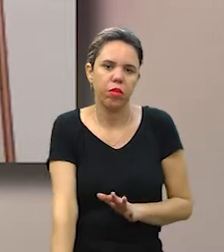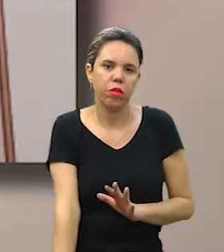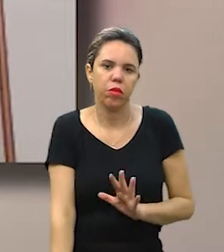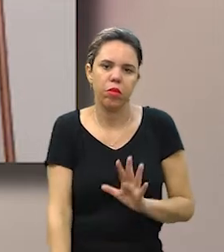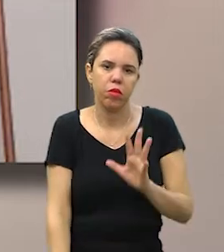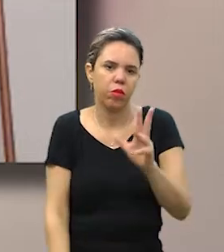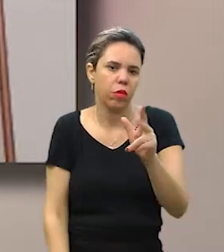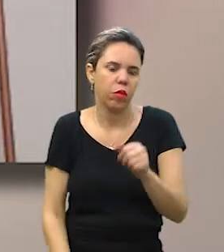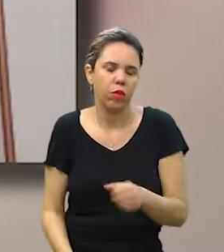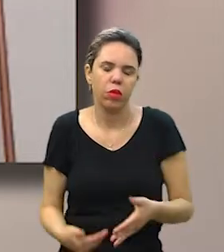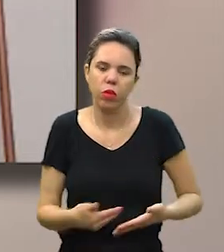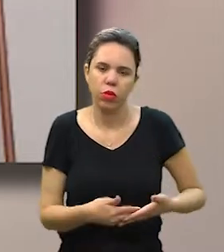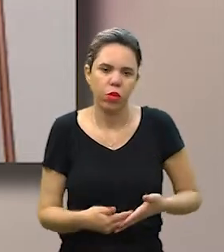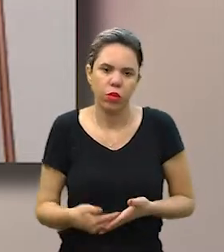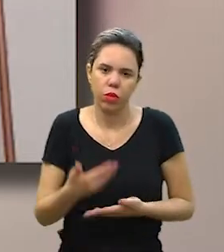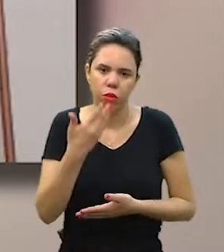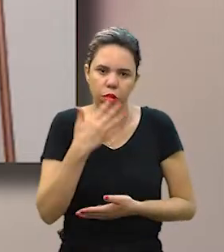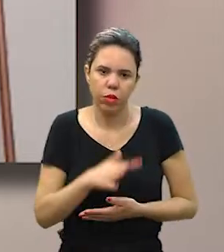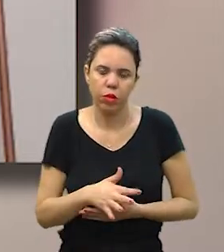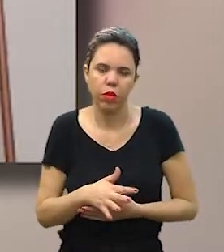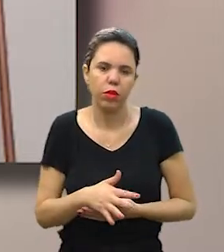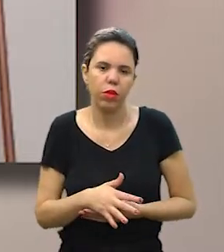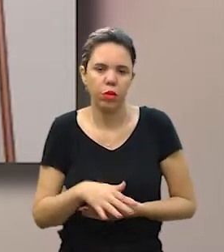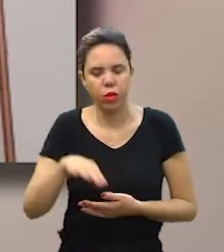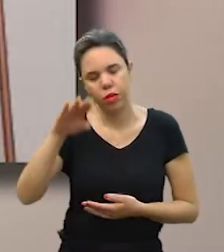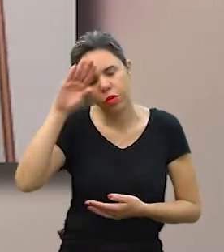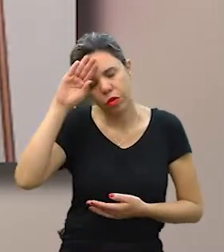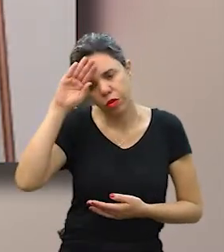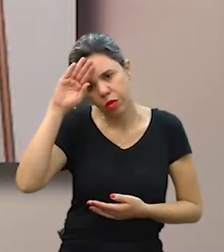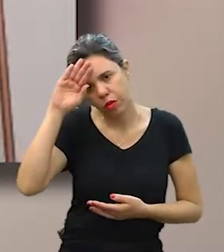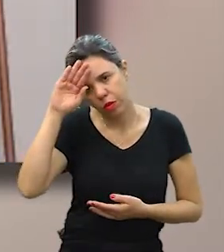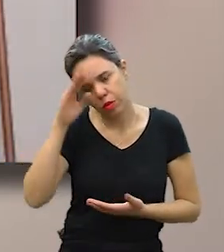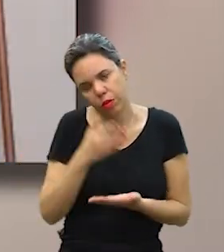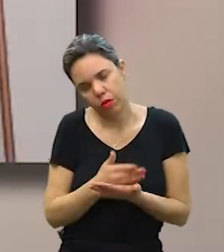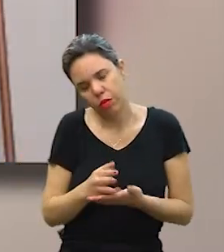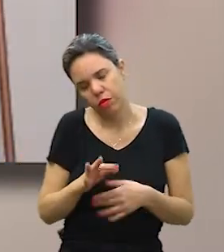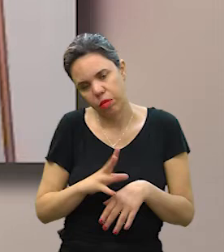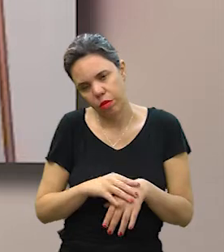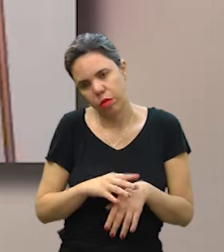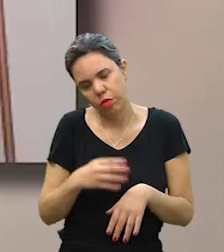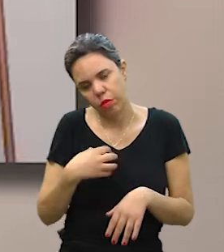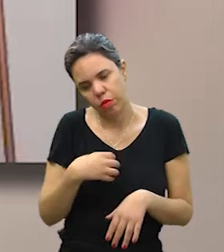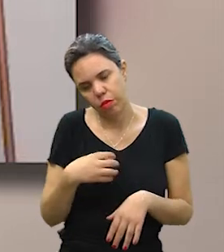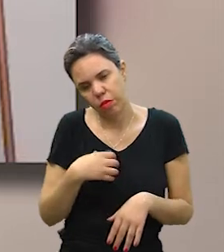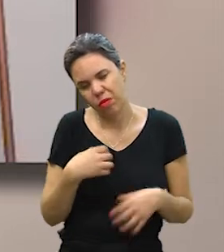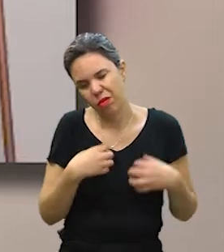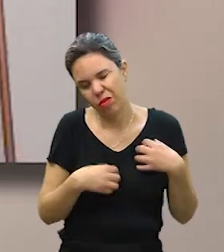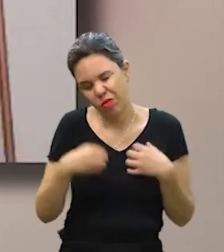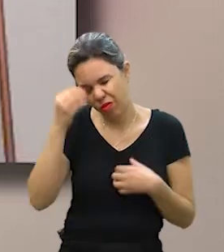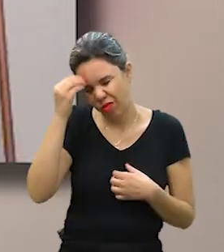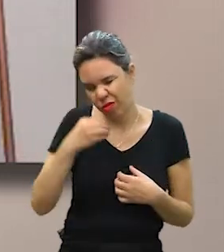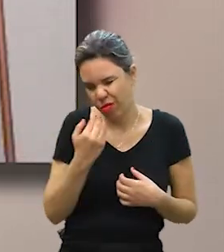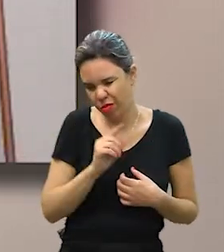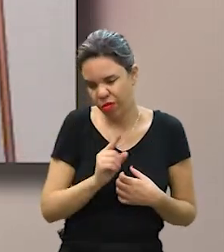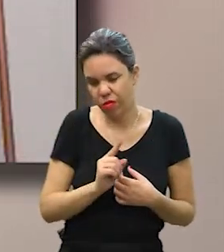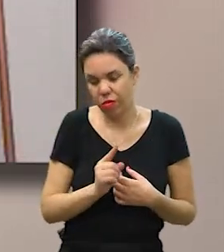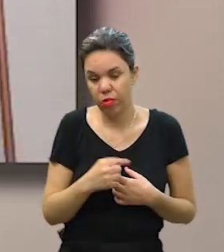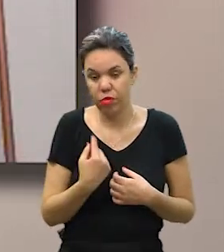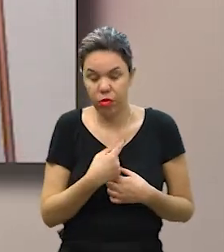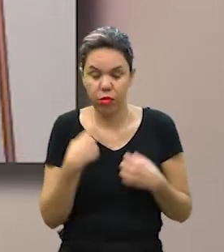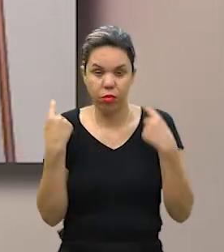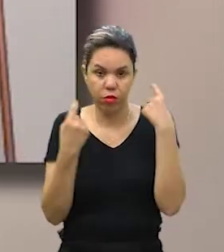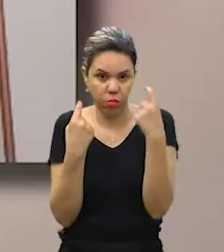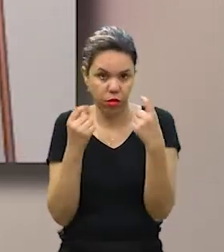porque todo bebê, toda criança que tá aí com uma febrinha, começando a ficar doente, ele vai ficar indisposto para comer. Então, a